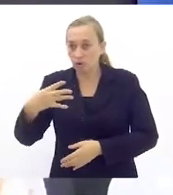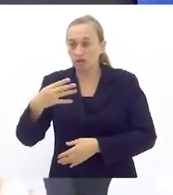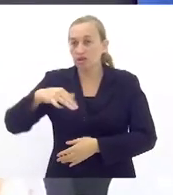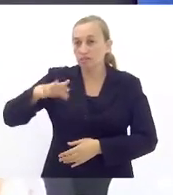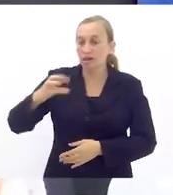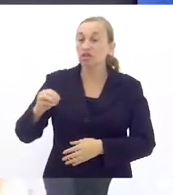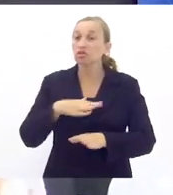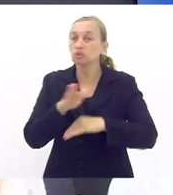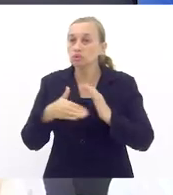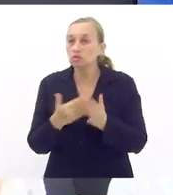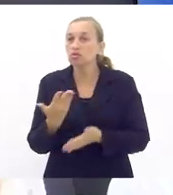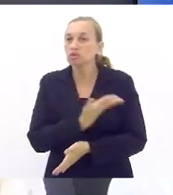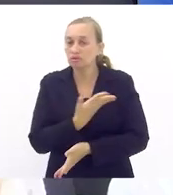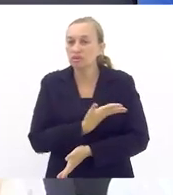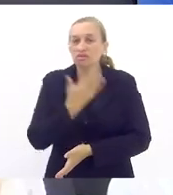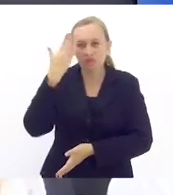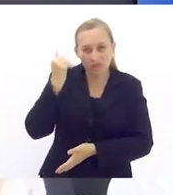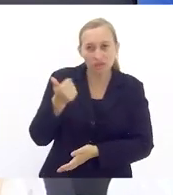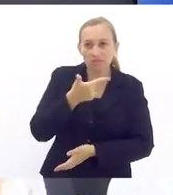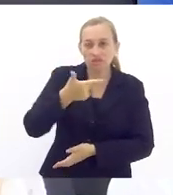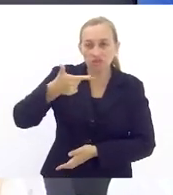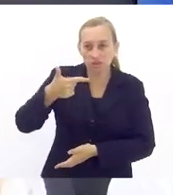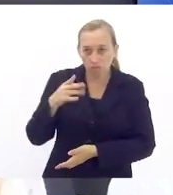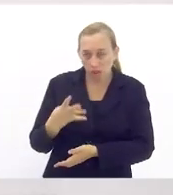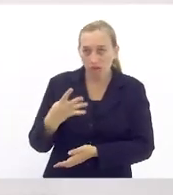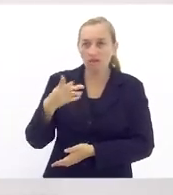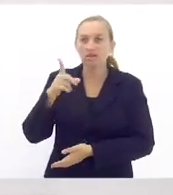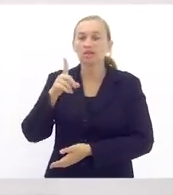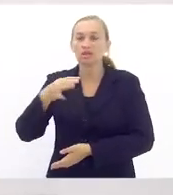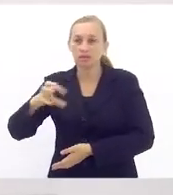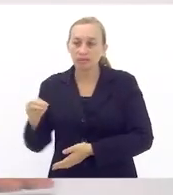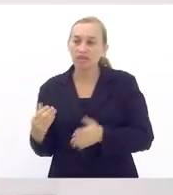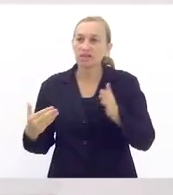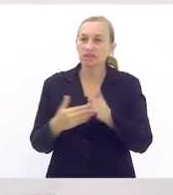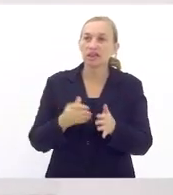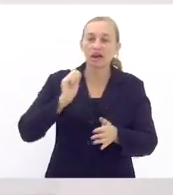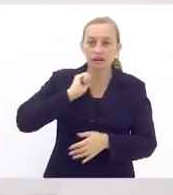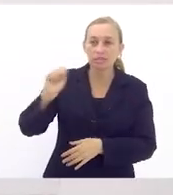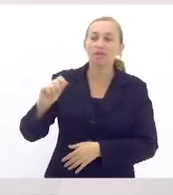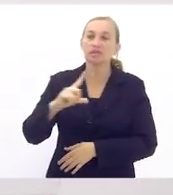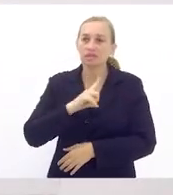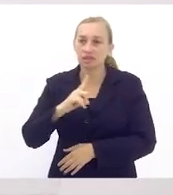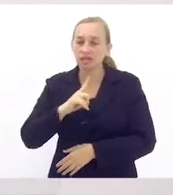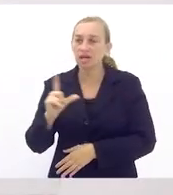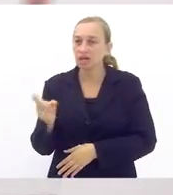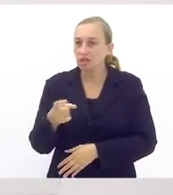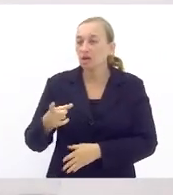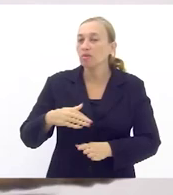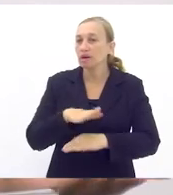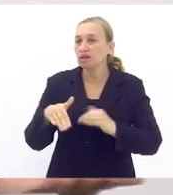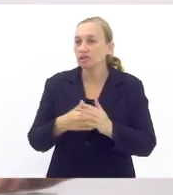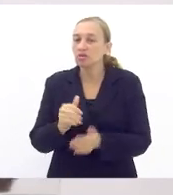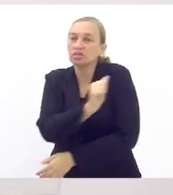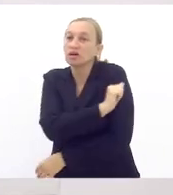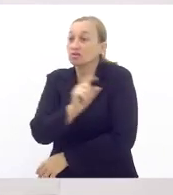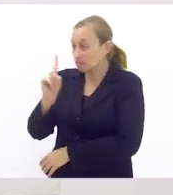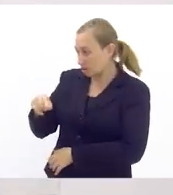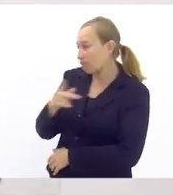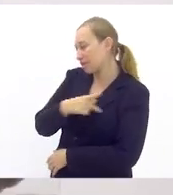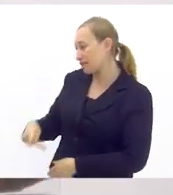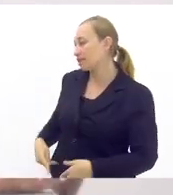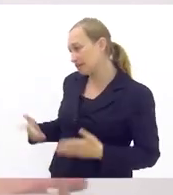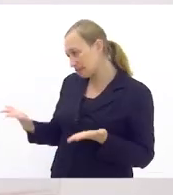de escola compreendem que hoje dia 24 de Março até dia 24 de Abril dá para ter passe livre para todos os estudantes dessa escola né Presidente